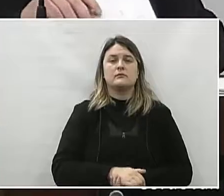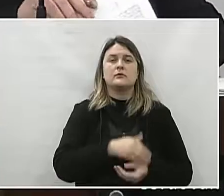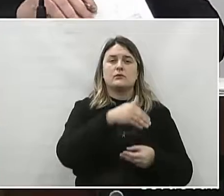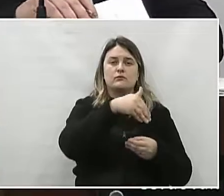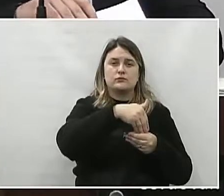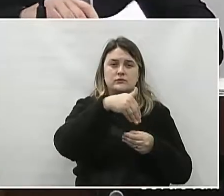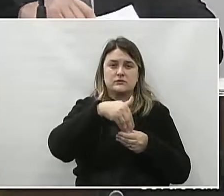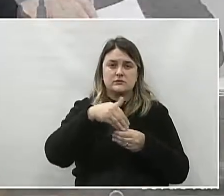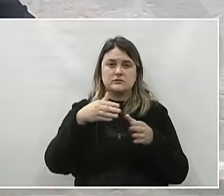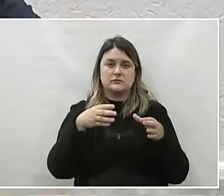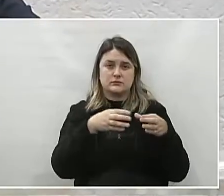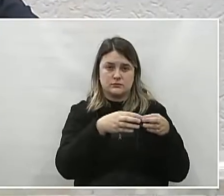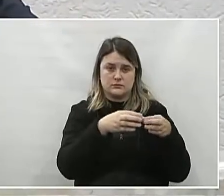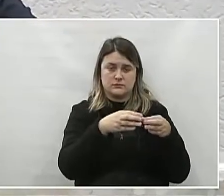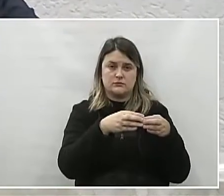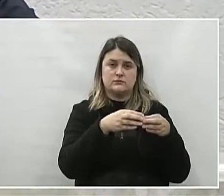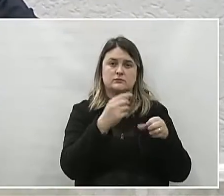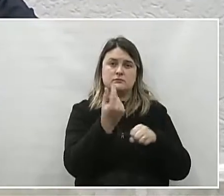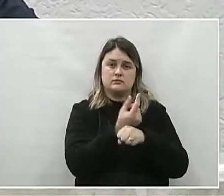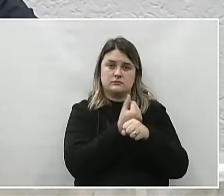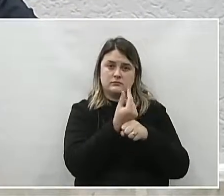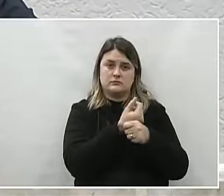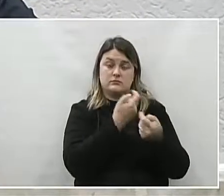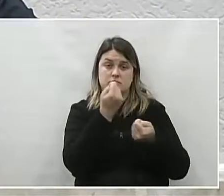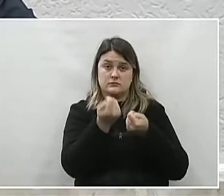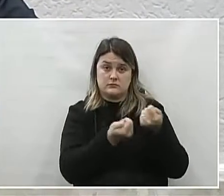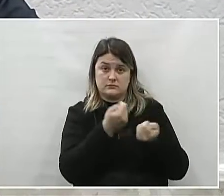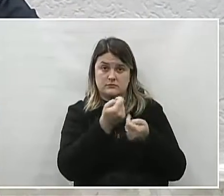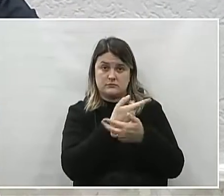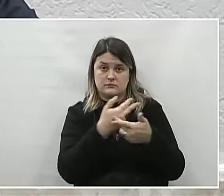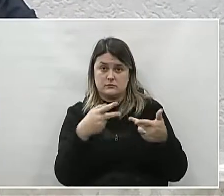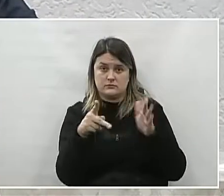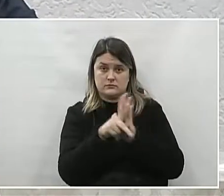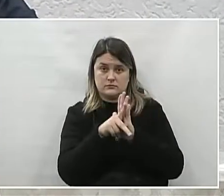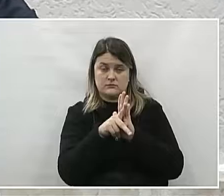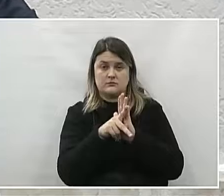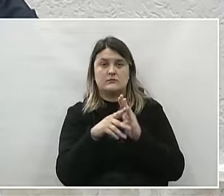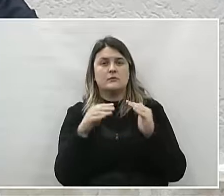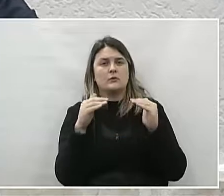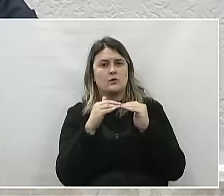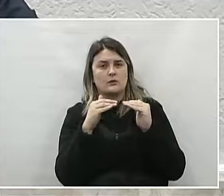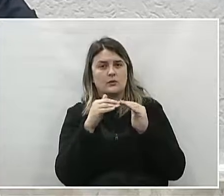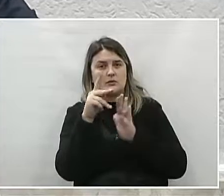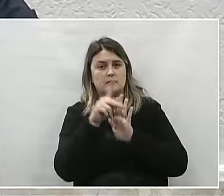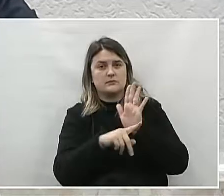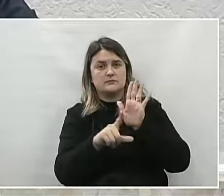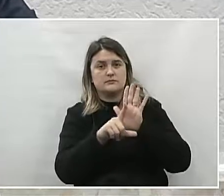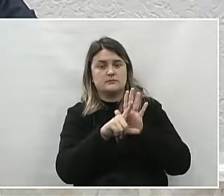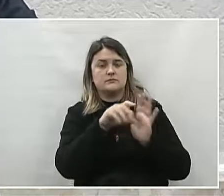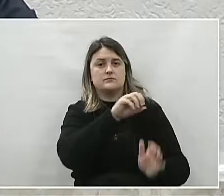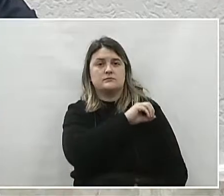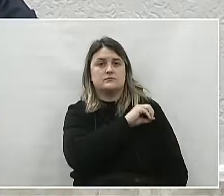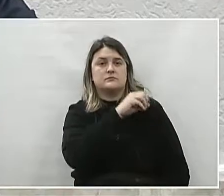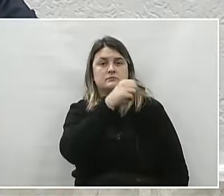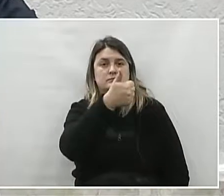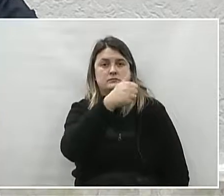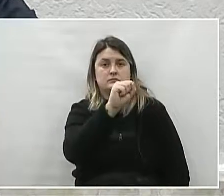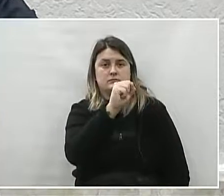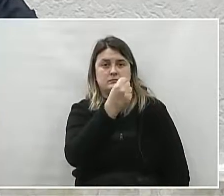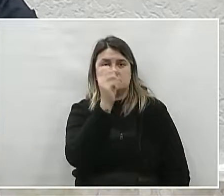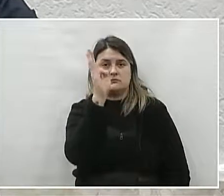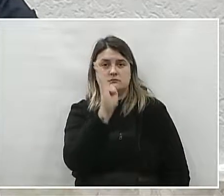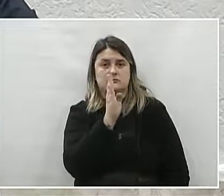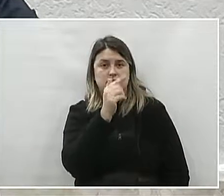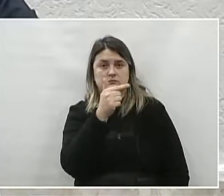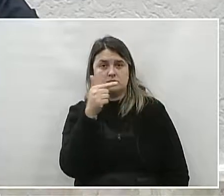Votação do parecer fundamentado da Comissão de Finanças, Orçamento e Patrimônio. Favorável ao projeto de lei ordinária de número 18